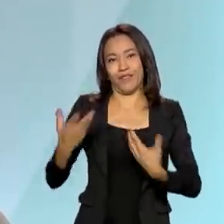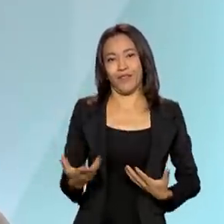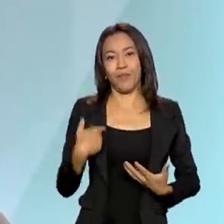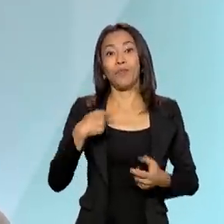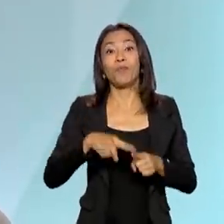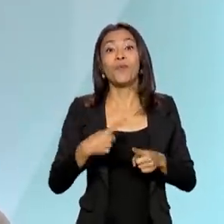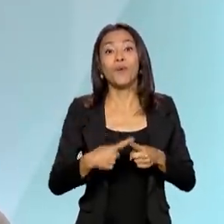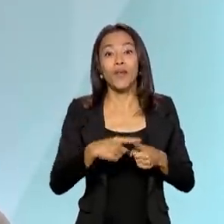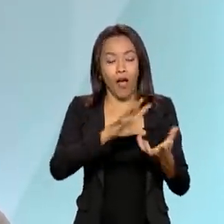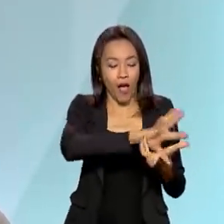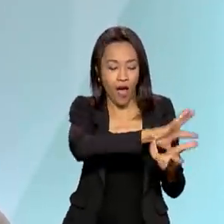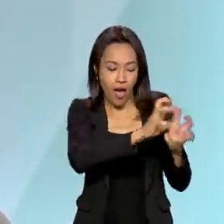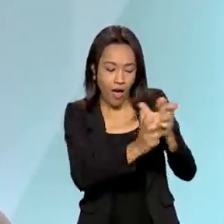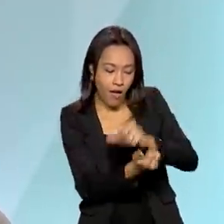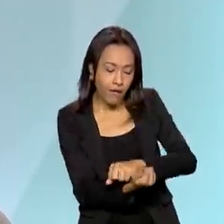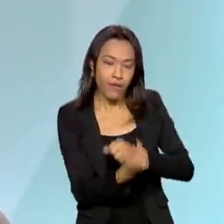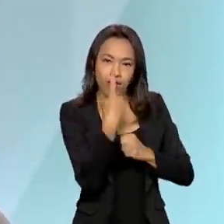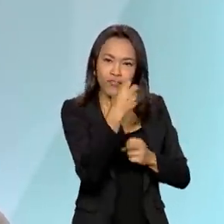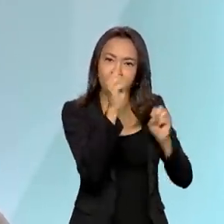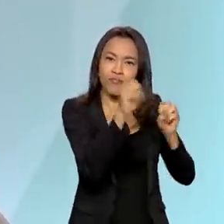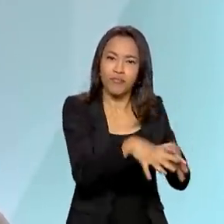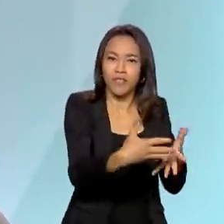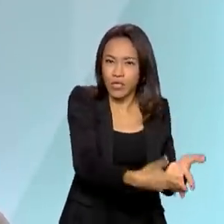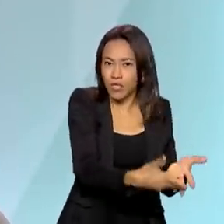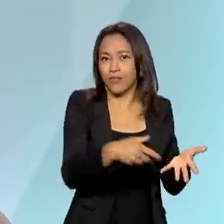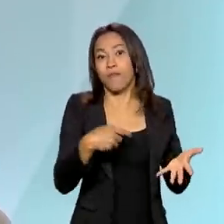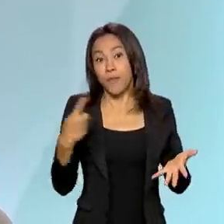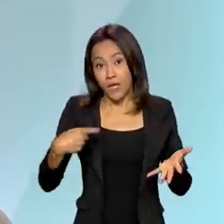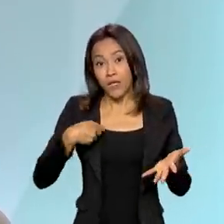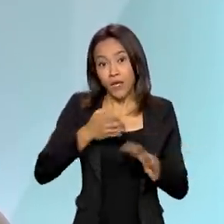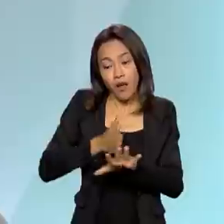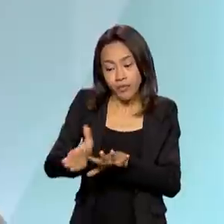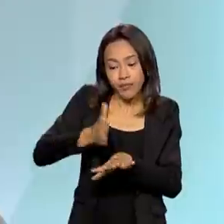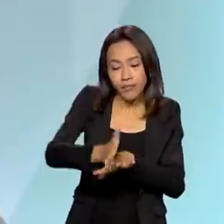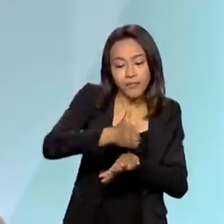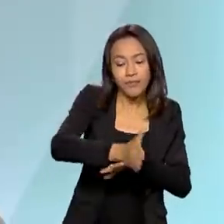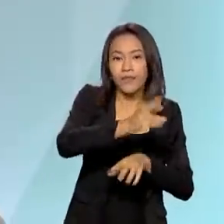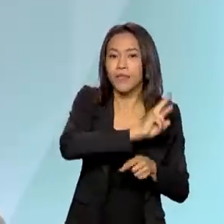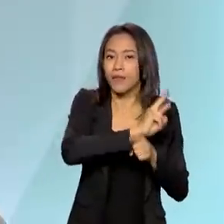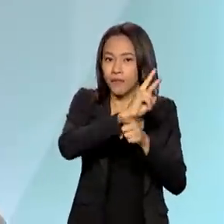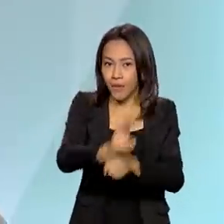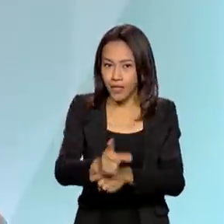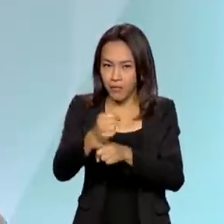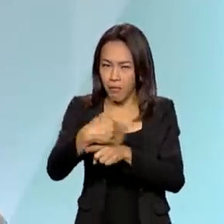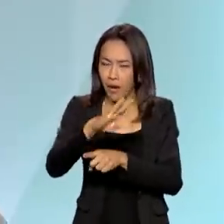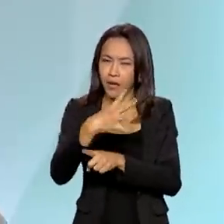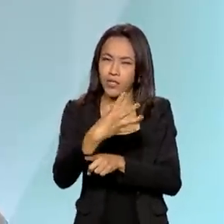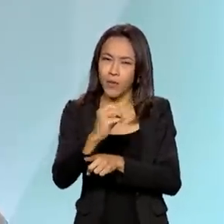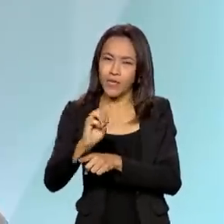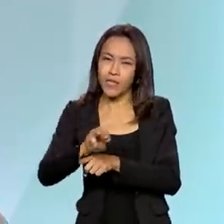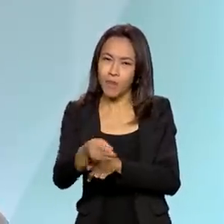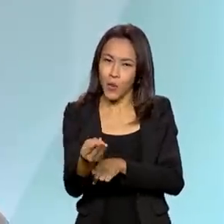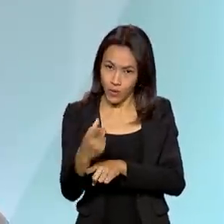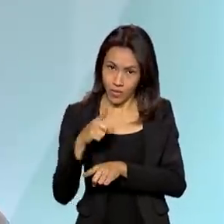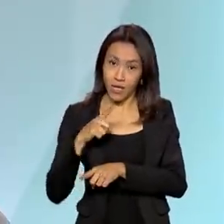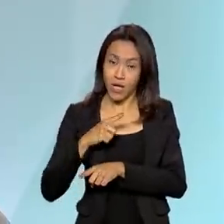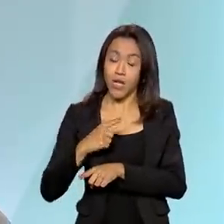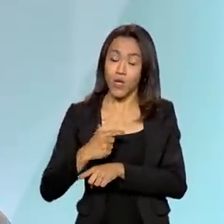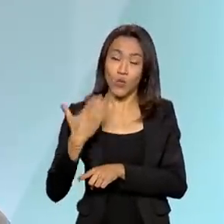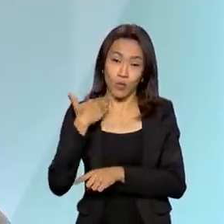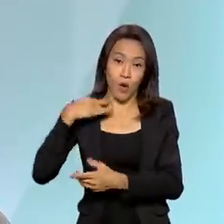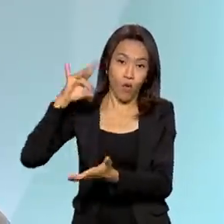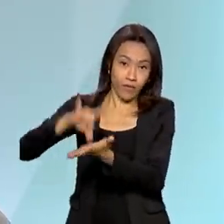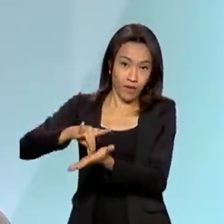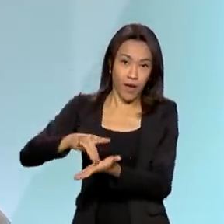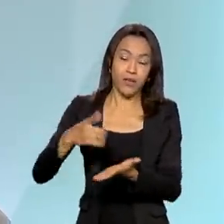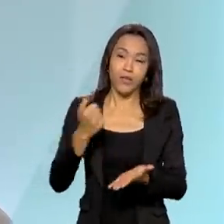através do programa de crescimento verde, com essas linhas de crédito que eu comentei anteriormente, de mais de 400 bilhões dos bancos oficiais, o Brasil